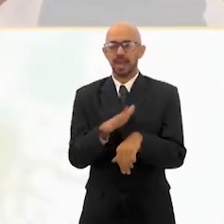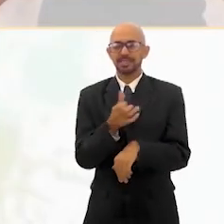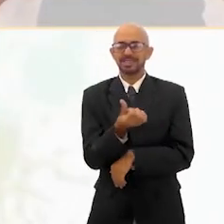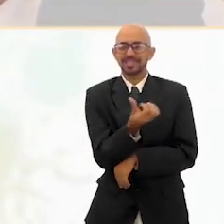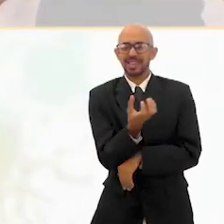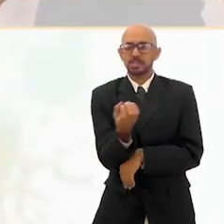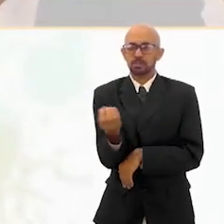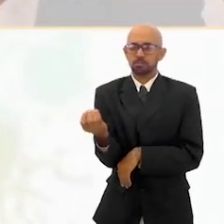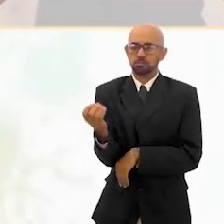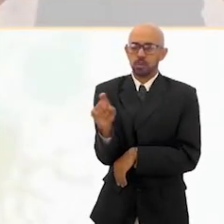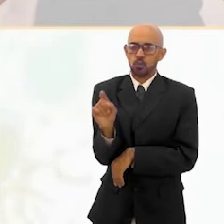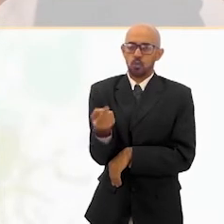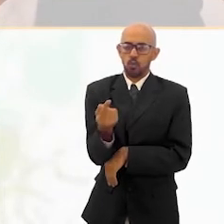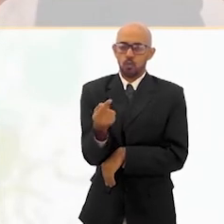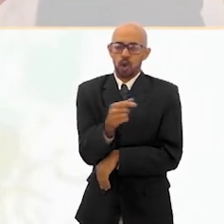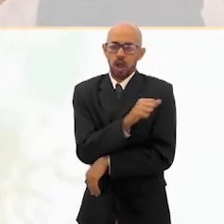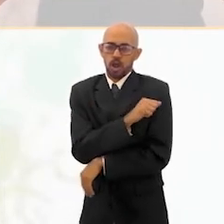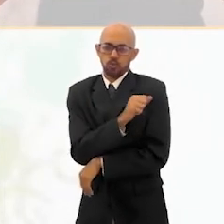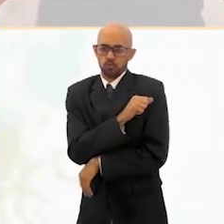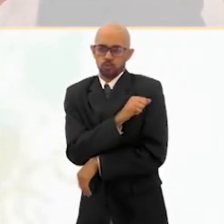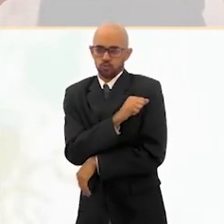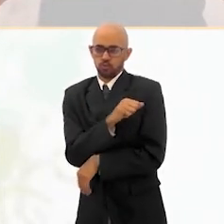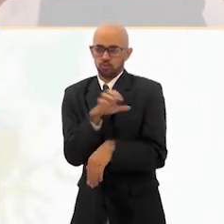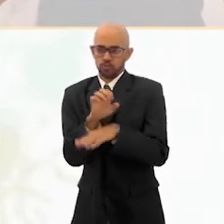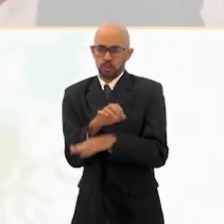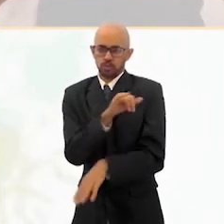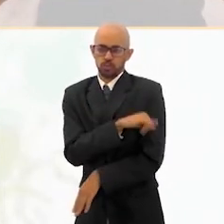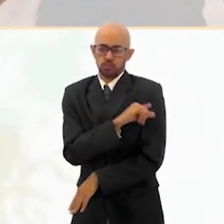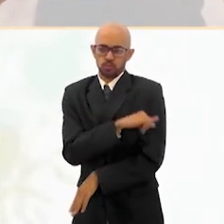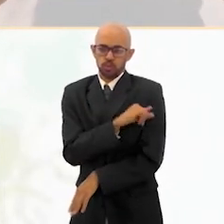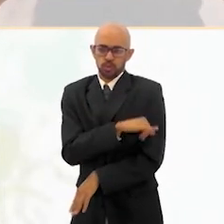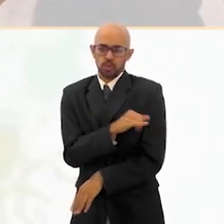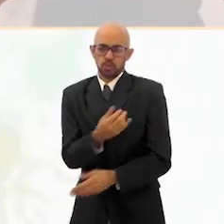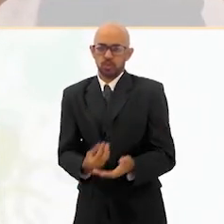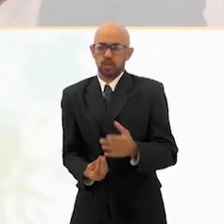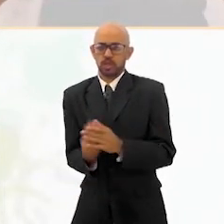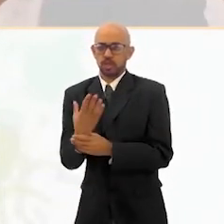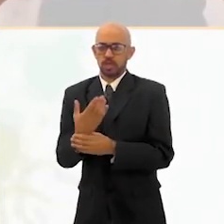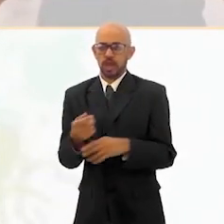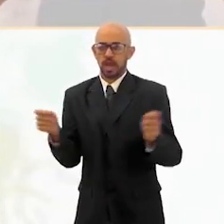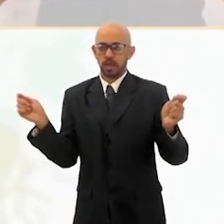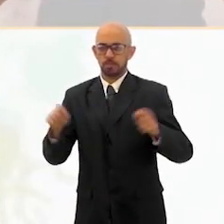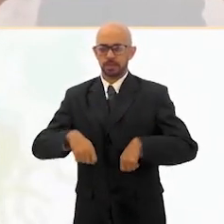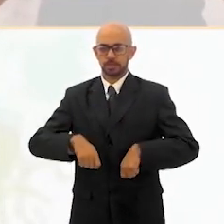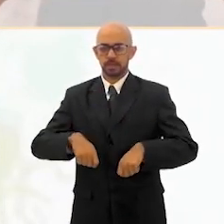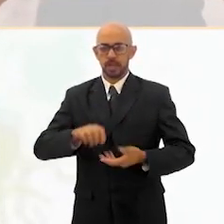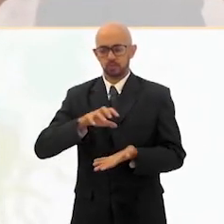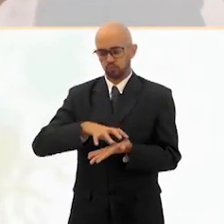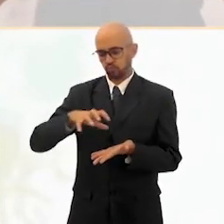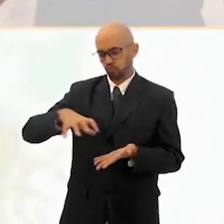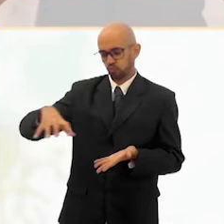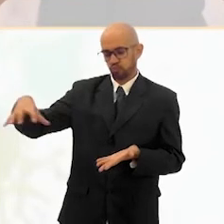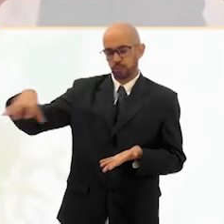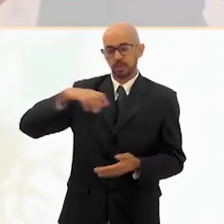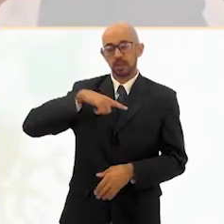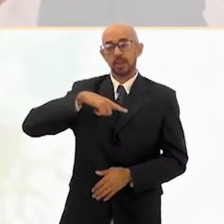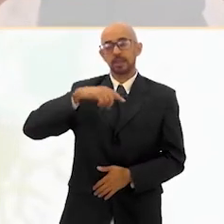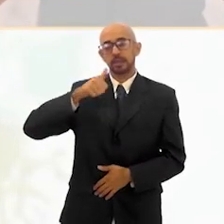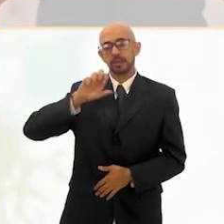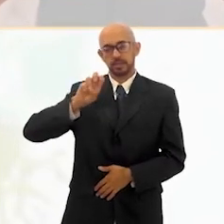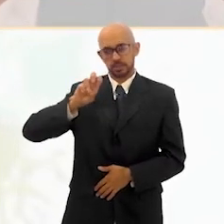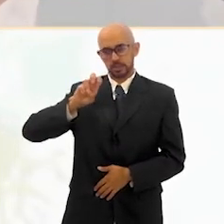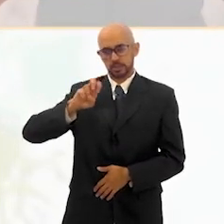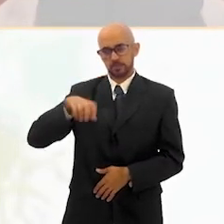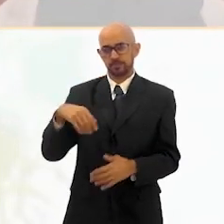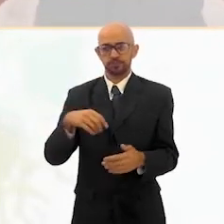no estado do Rio de Janeiro, né? É, Perfeito. criando as condições nos nossos campos, são 15 unidades espalhadas pelo estado. A gente